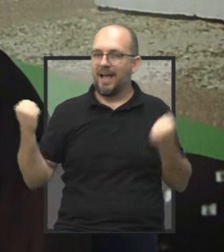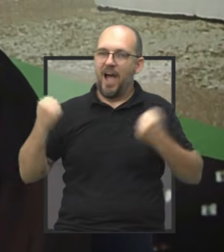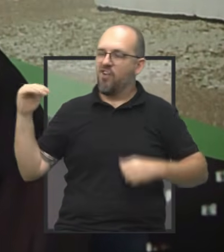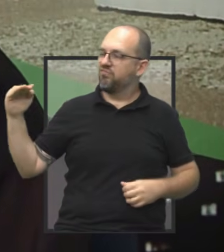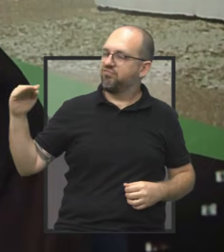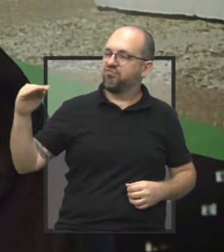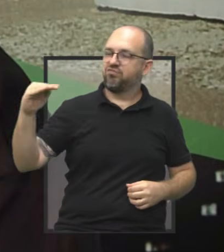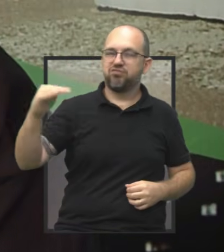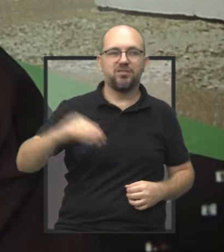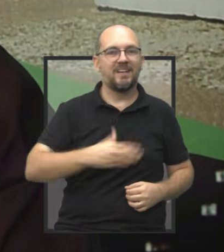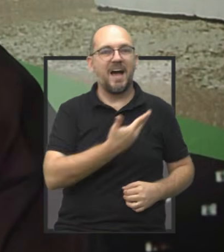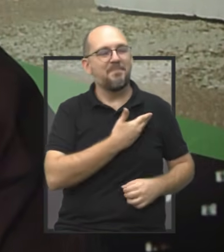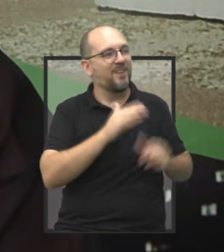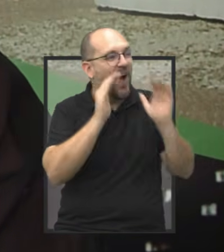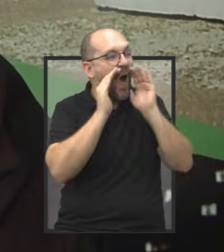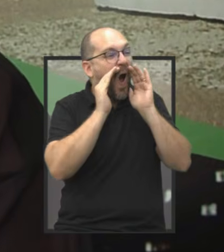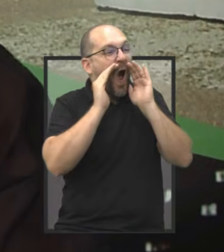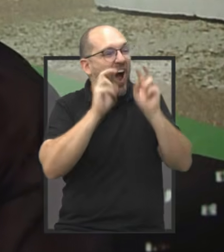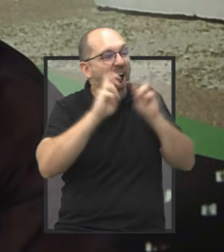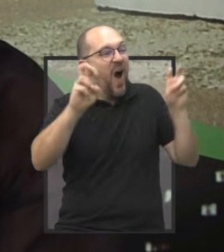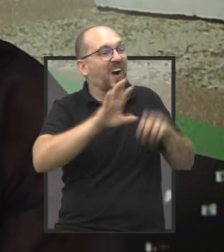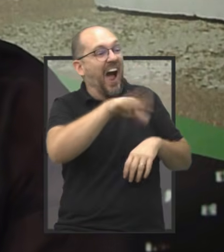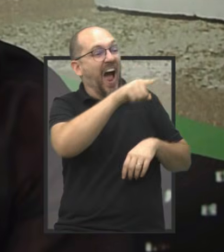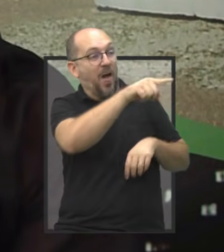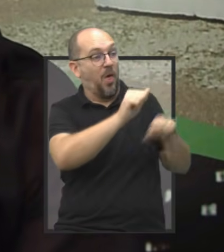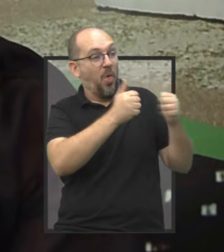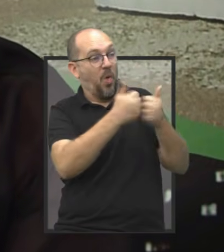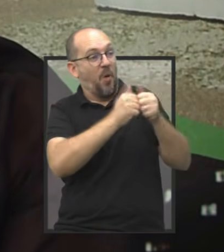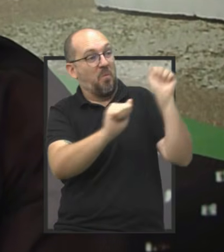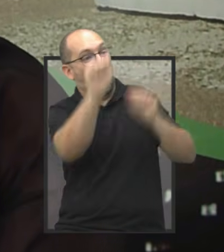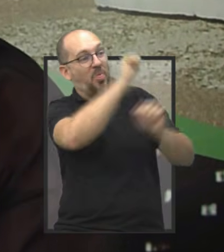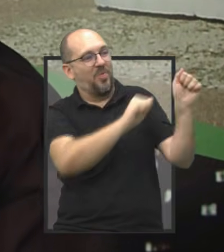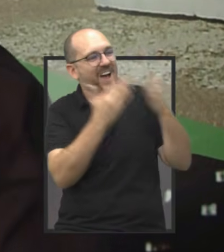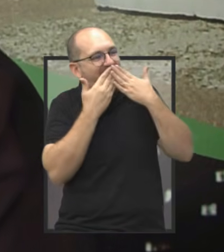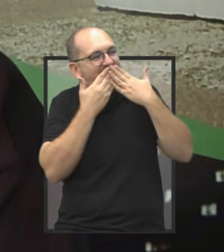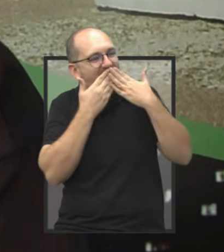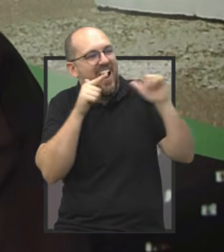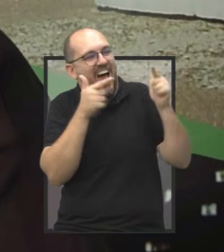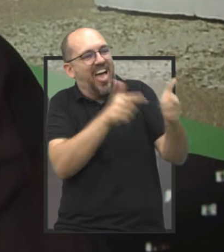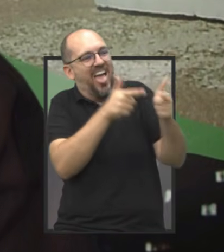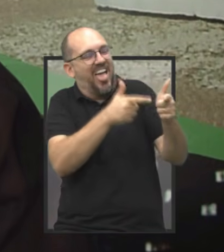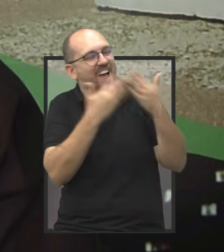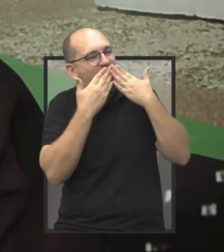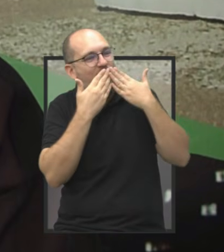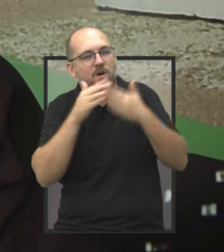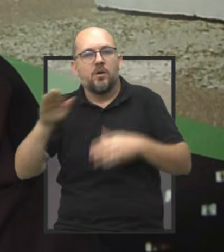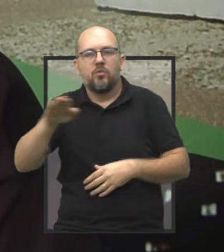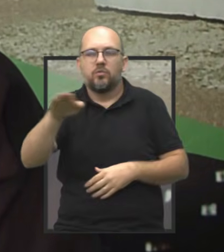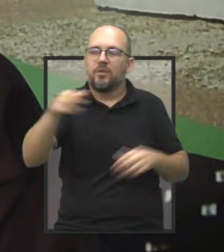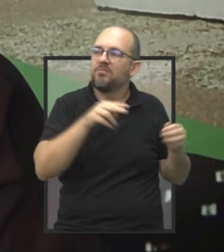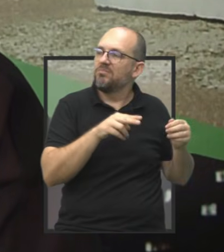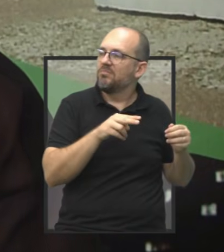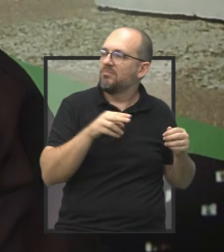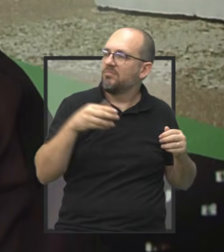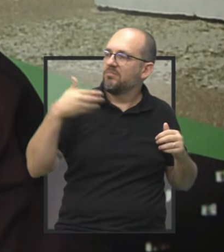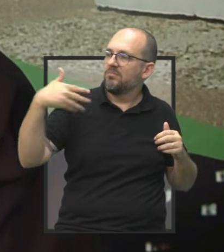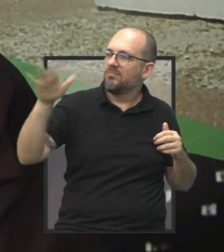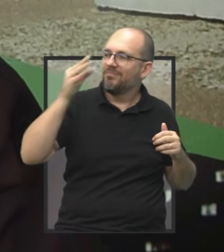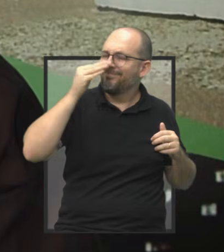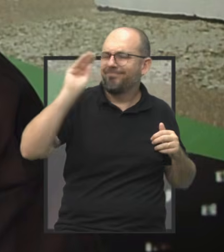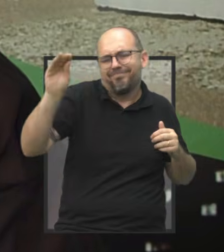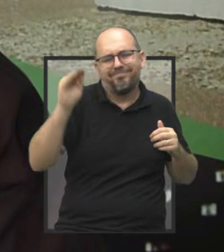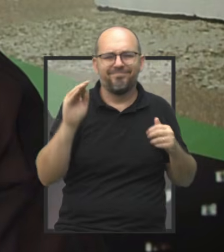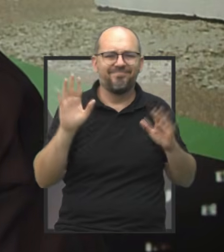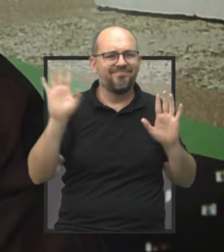Belina, e ela passava de carro e fica aí limpando o ônibus, e a gente limpando o ônibus, né? Então coisa de